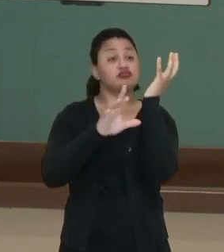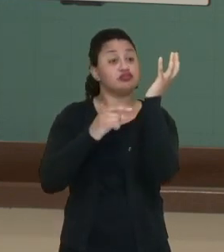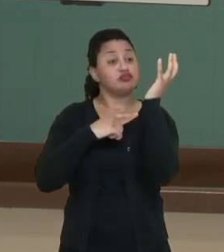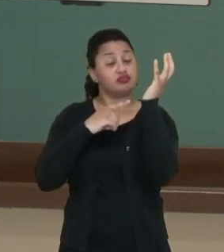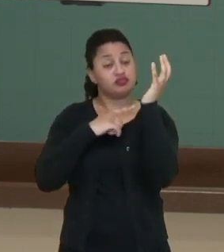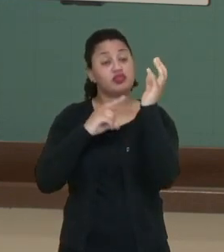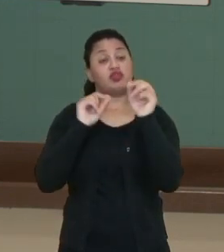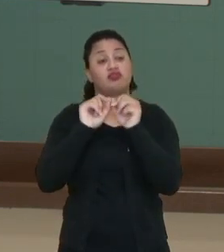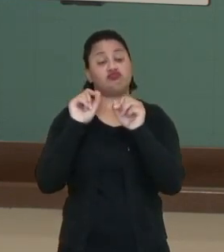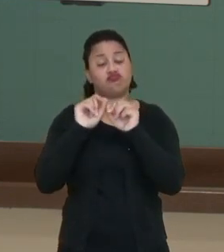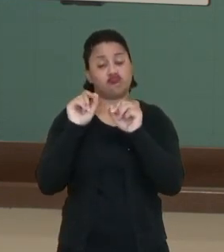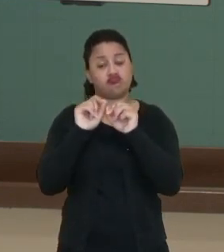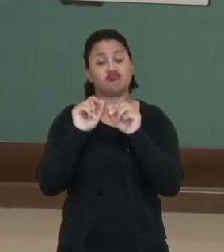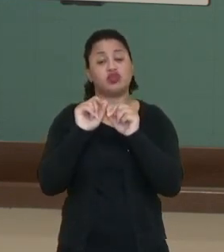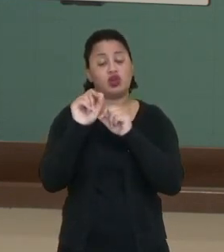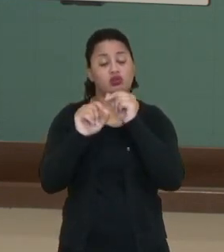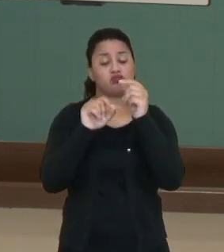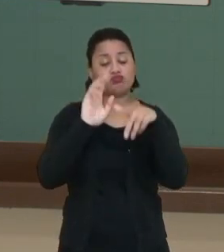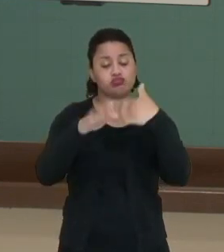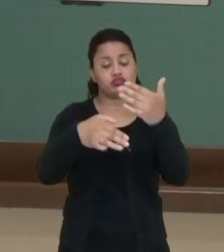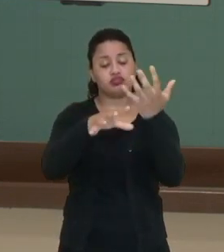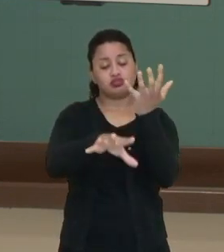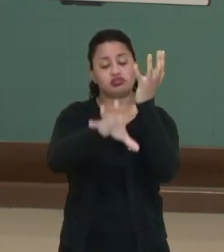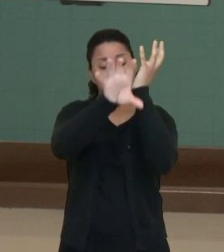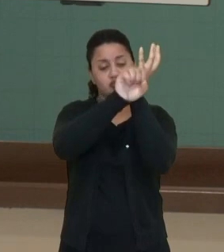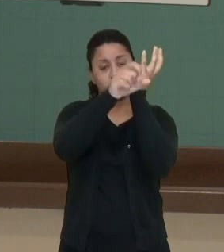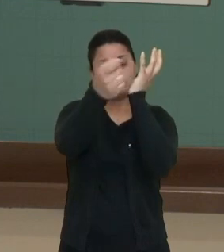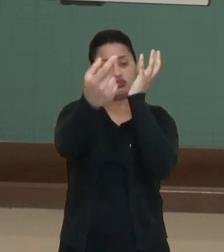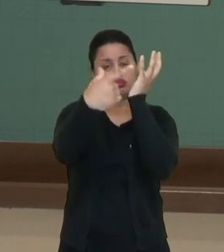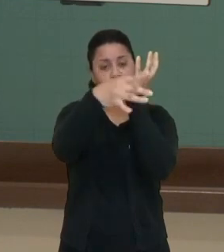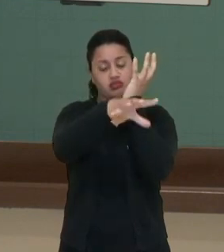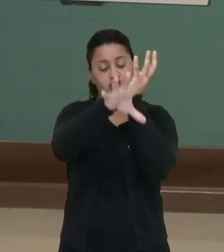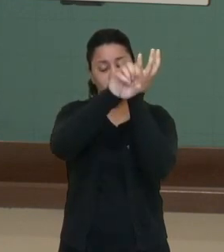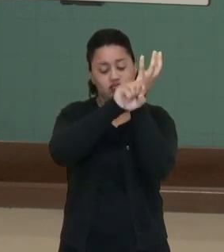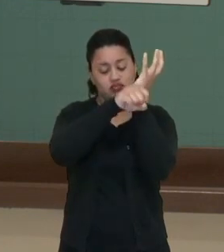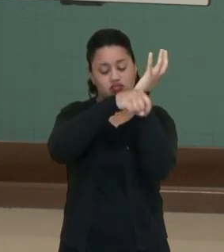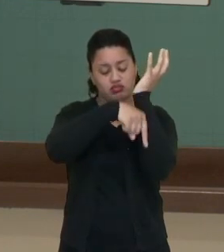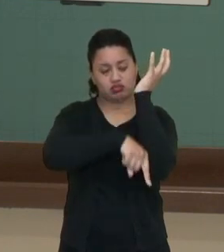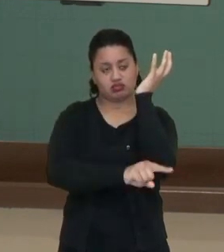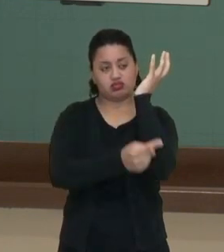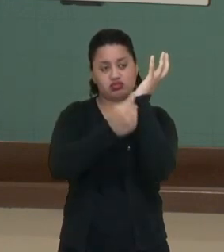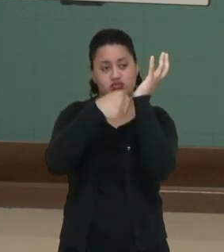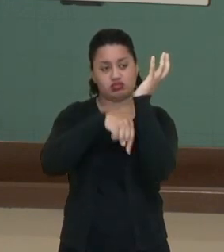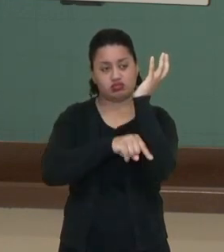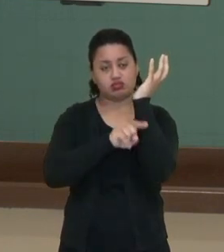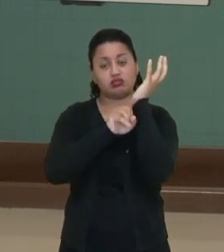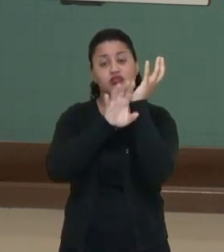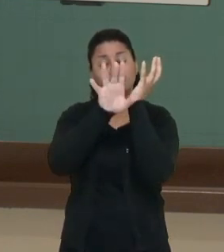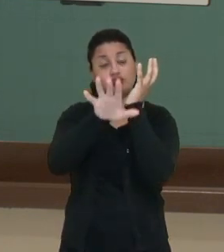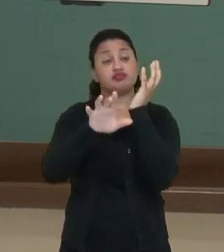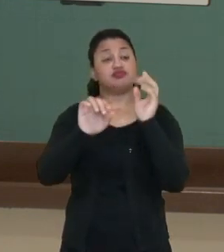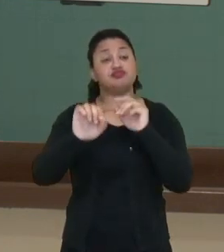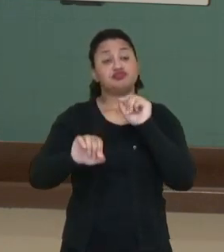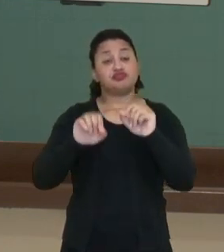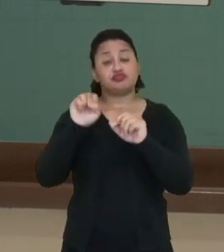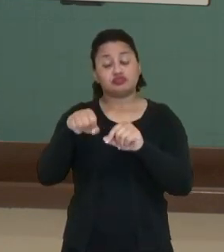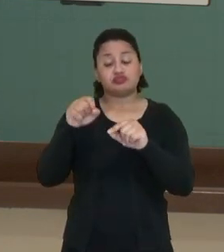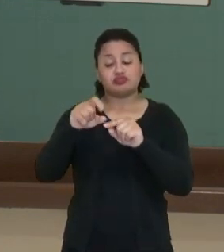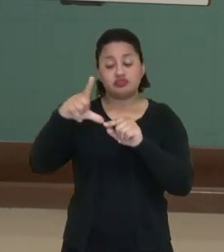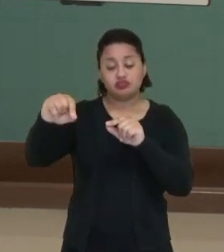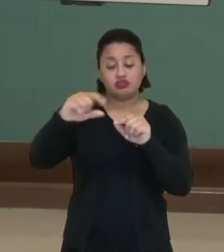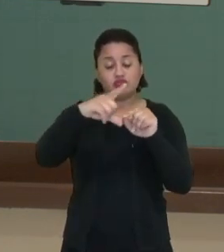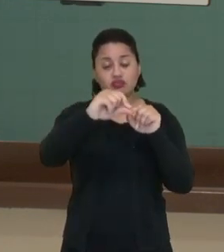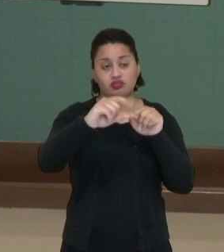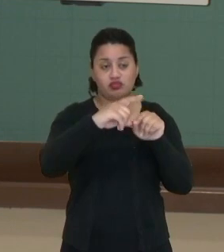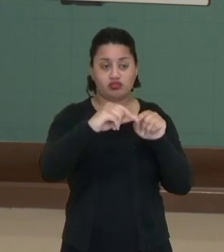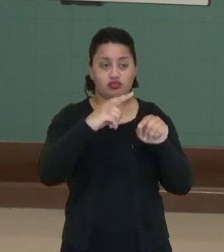fotossintetizantes, que realizam a fotossíntese. E sim, né, essas folhas estão aqui, por quê? São elas que captam